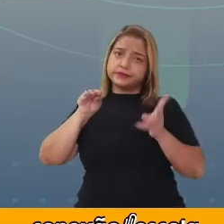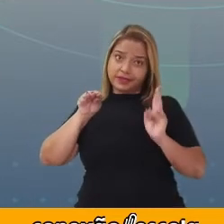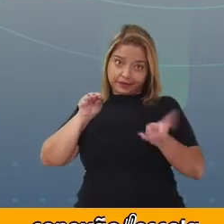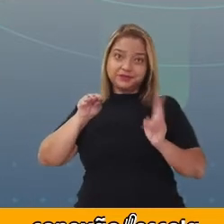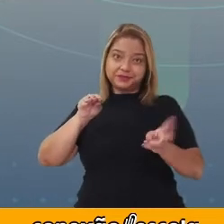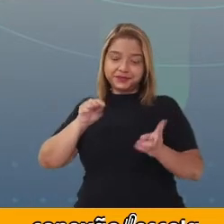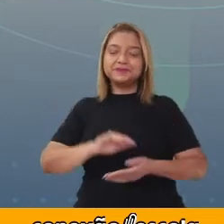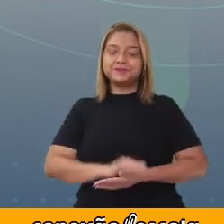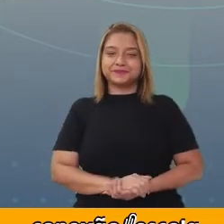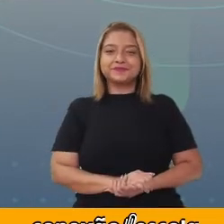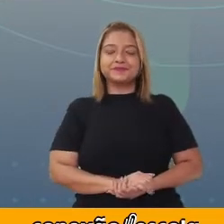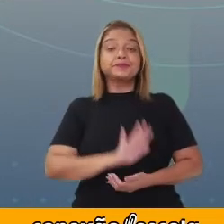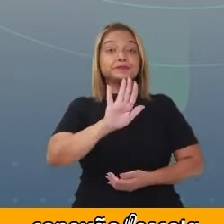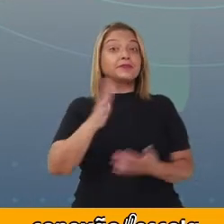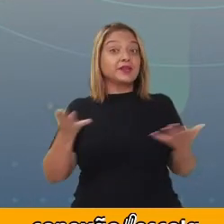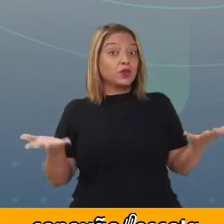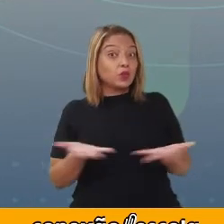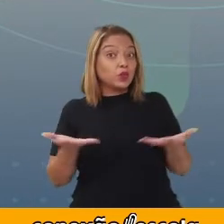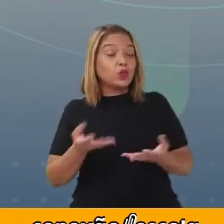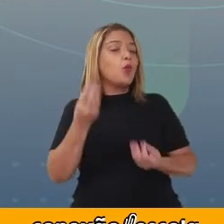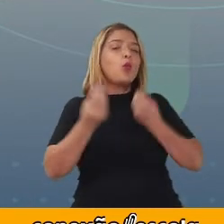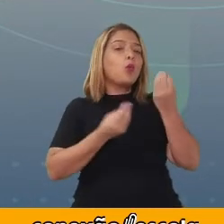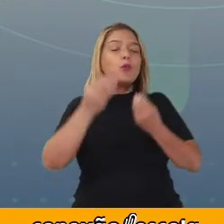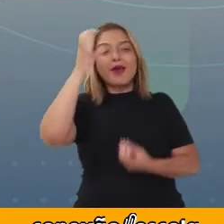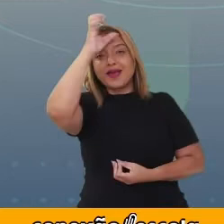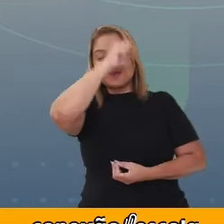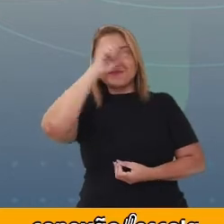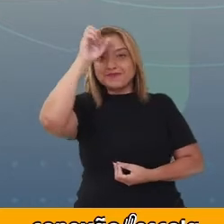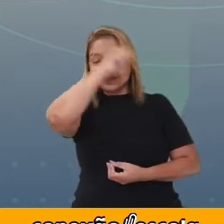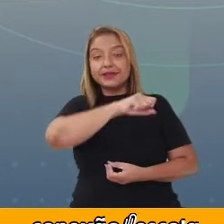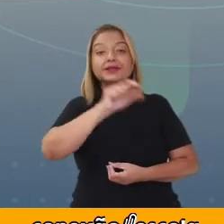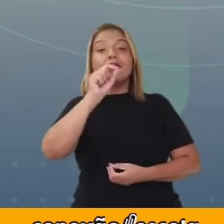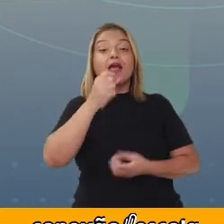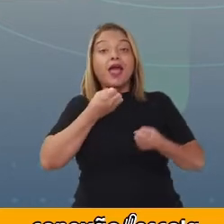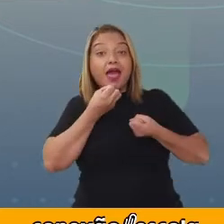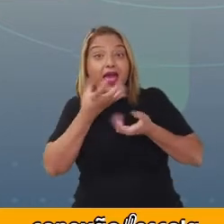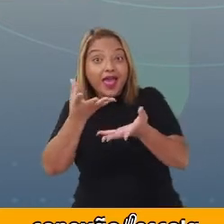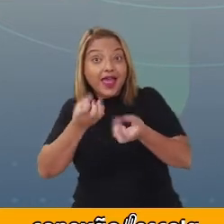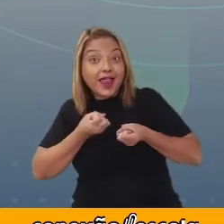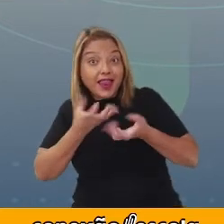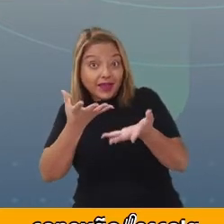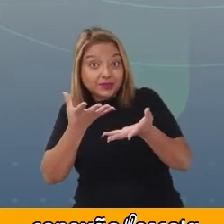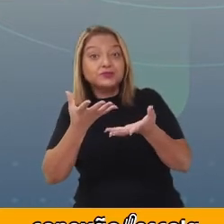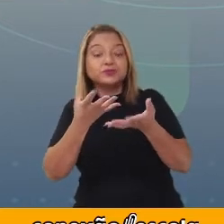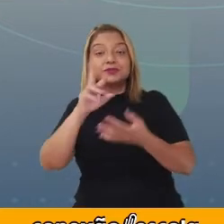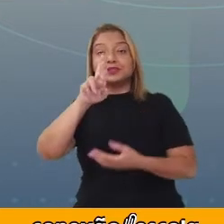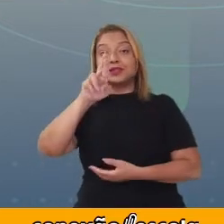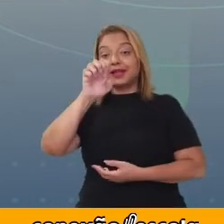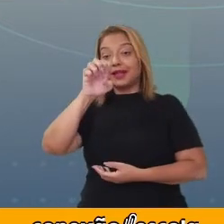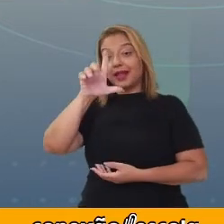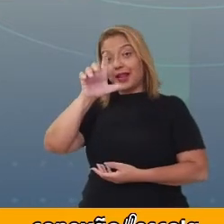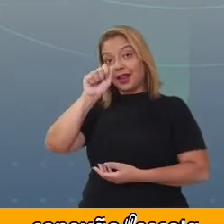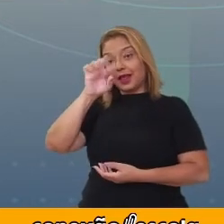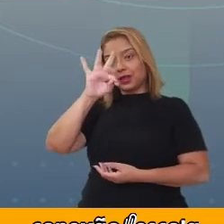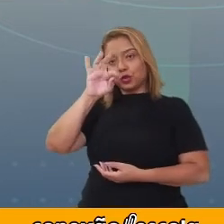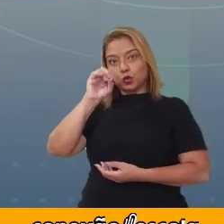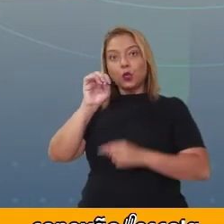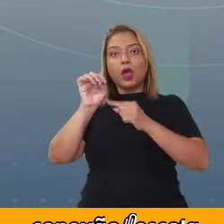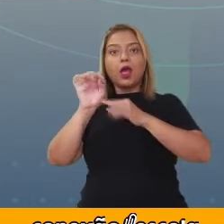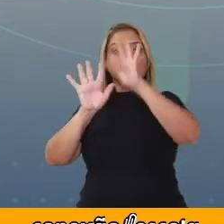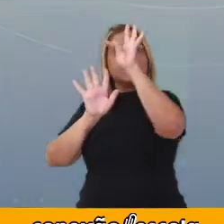verbalizada. Agora, vamos aprender um pouco mais sobre relato, esse tipo de texto em